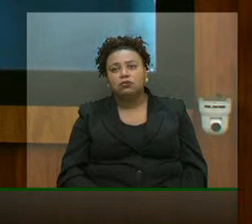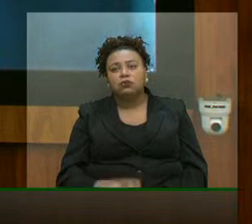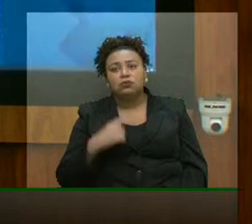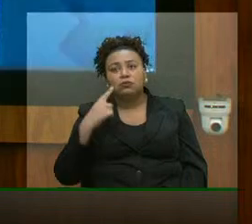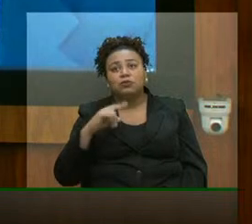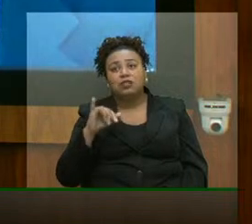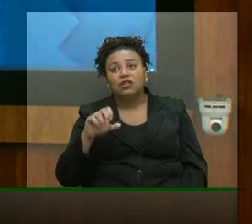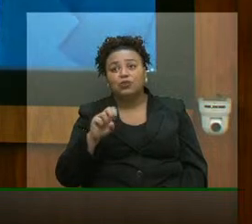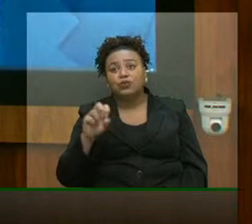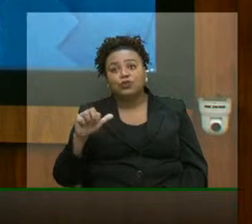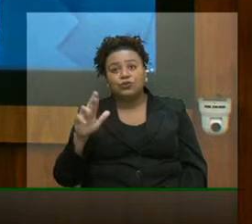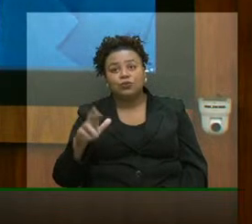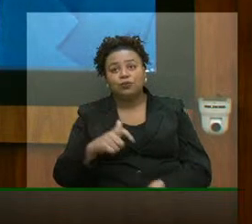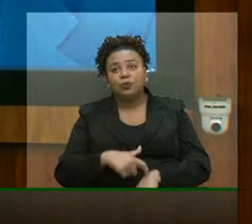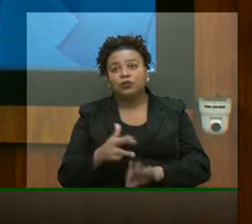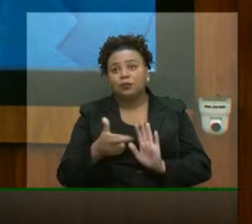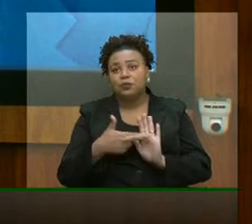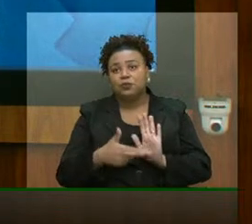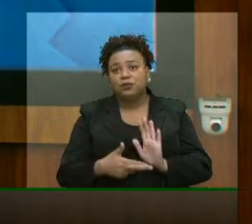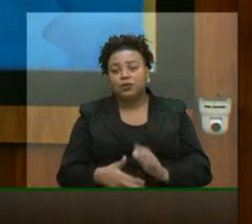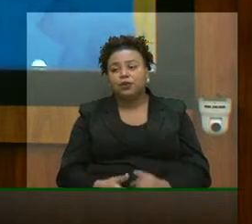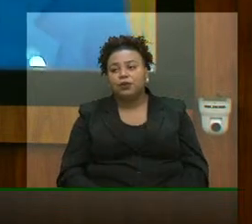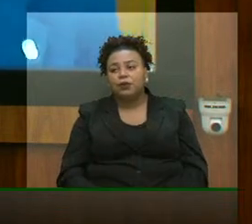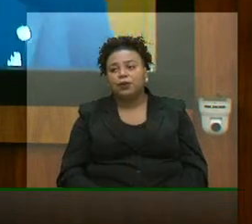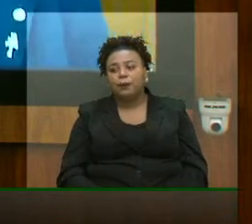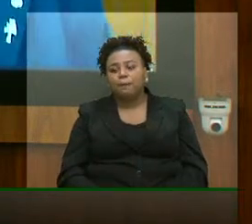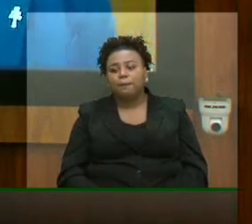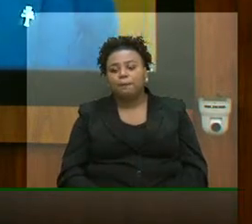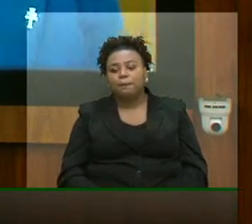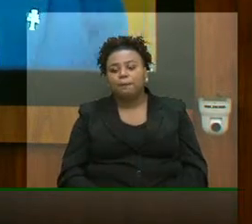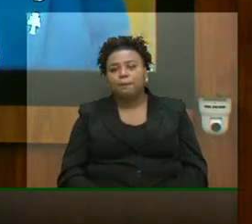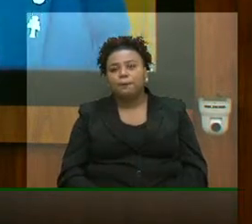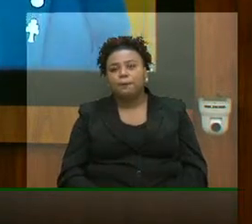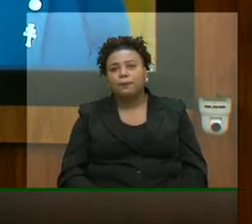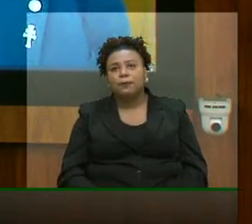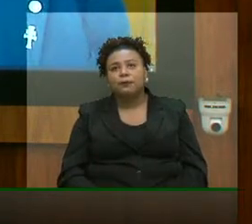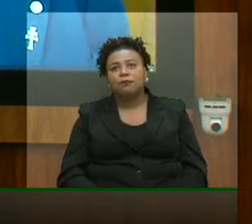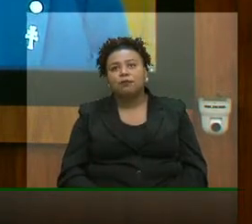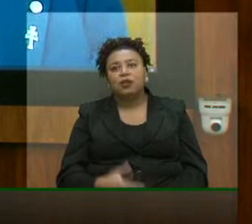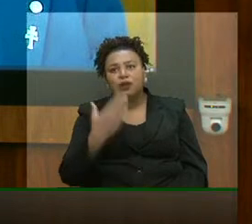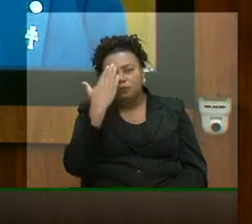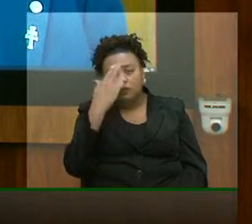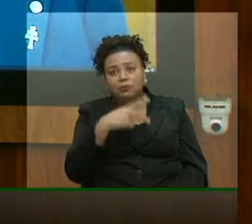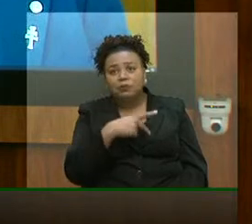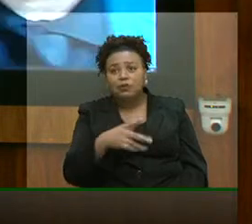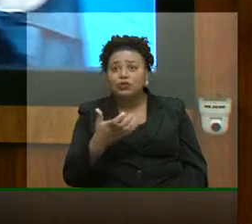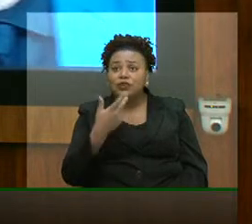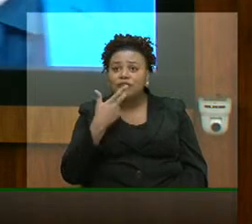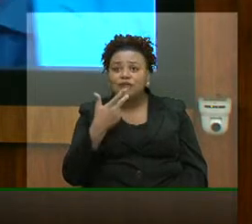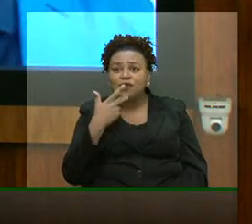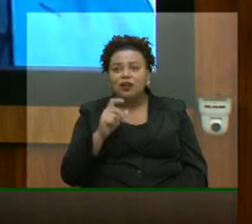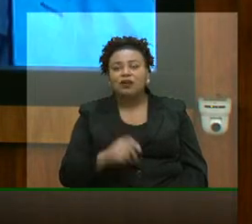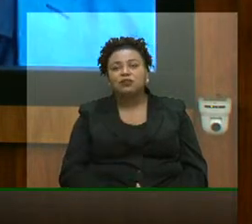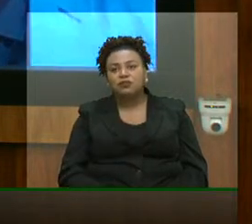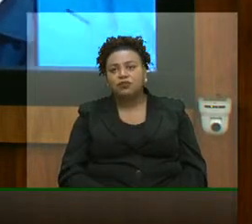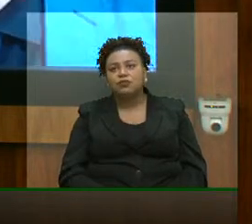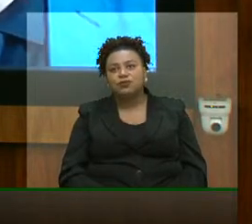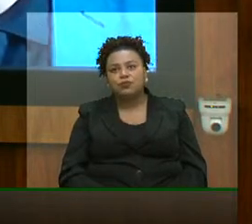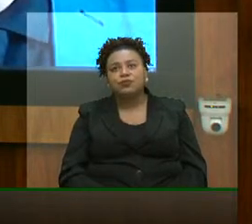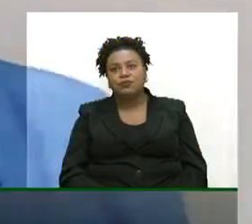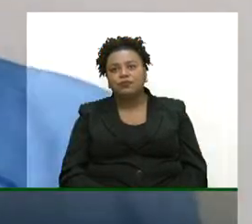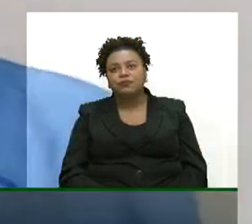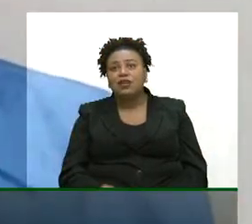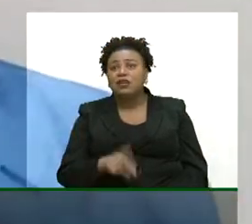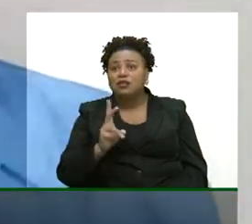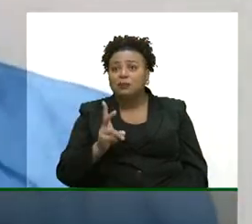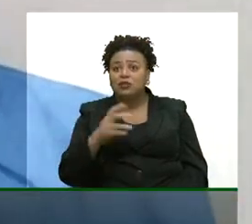Deputado Issur Kok, pelo tempo regimental, com a palavra. Obrigado, senhor presidente. Eu quero destacar, assim, na mesma